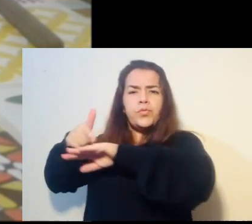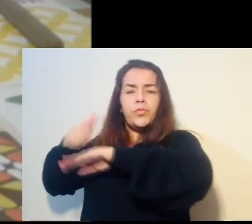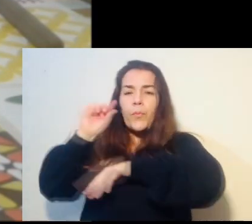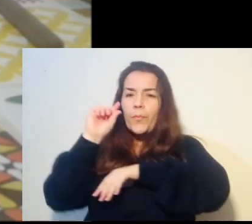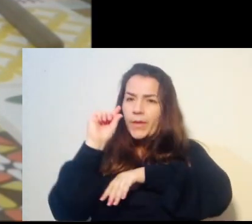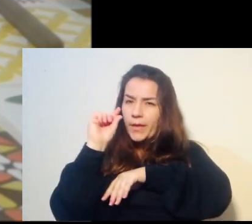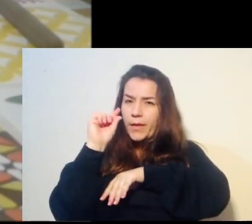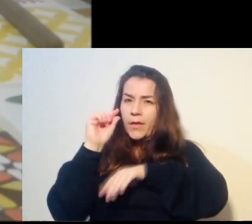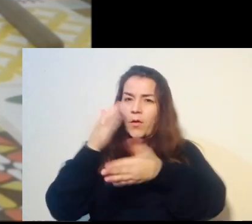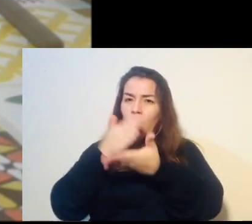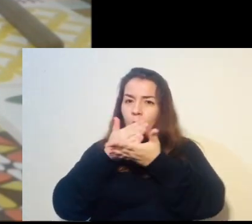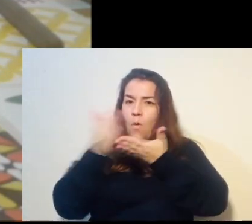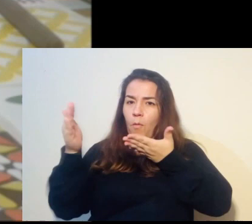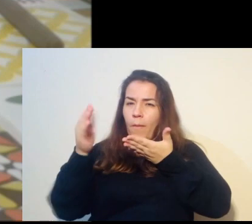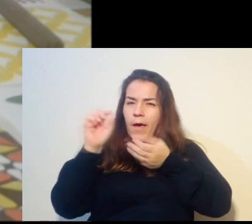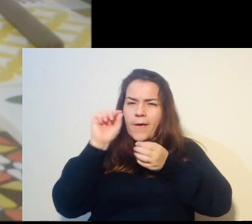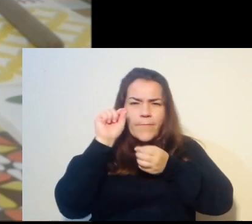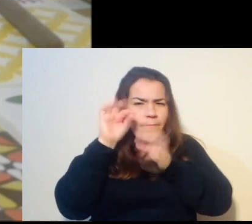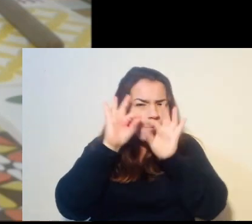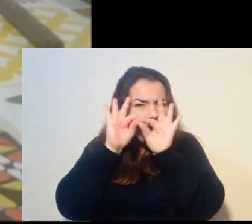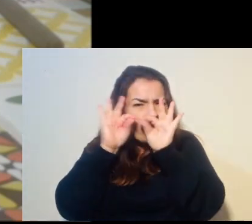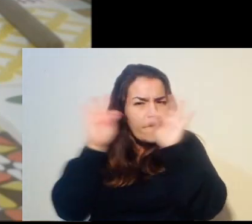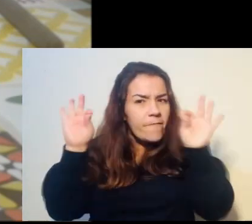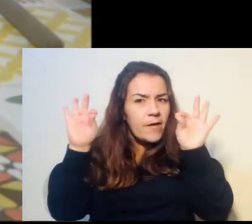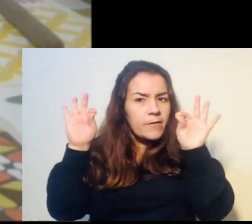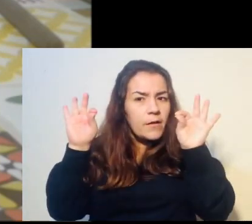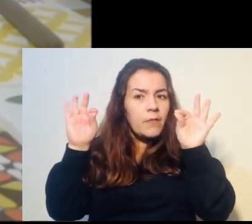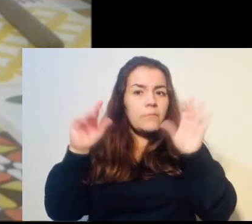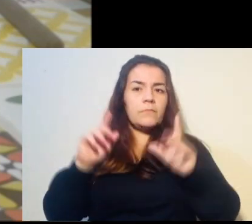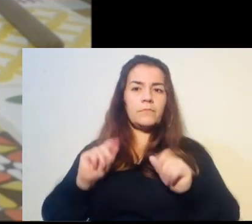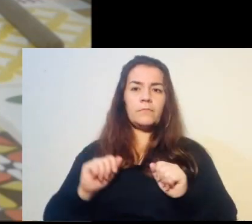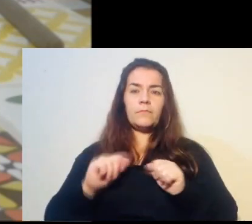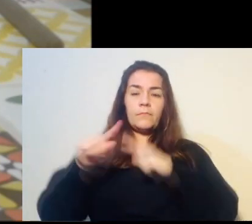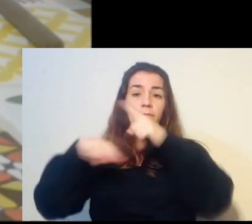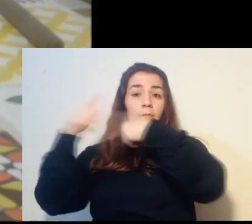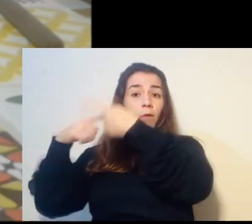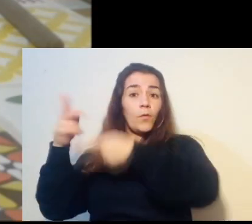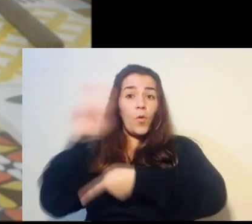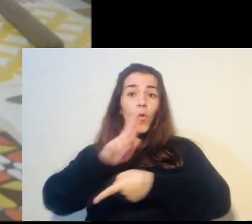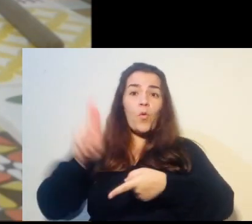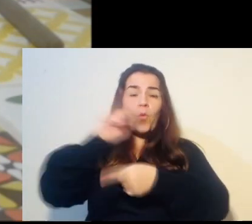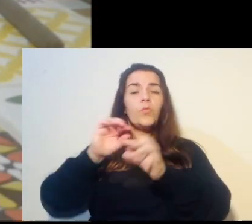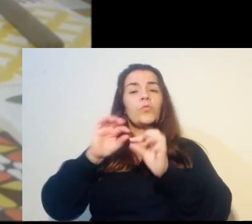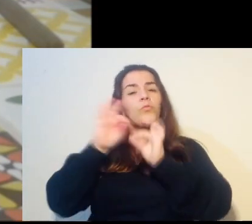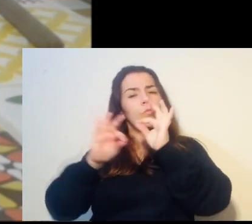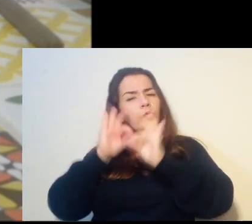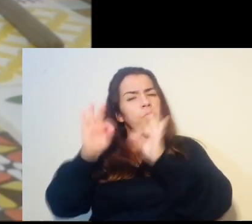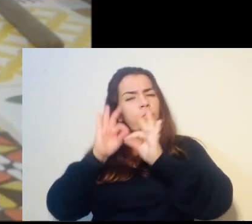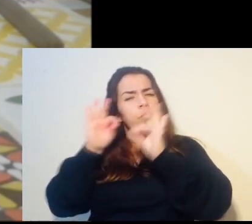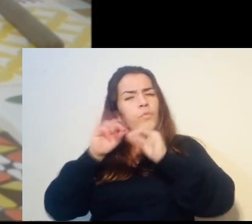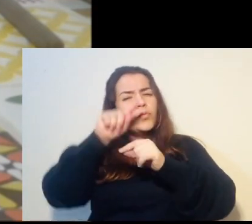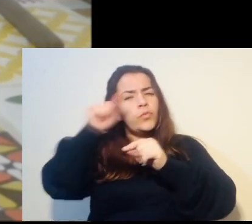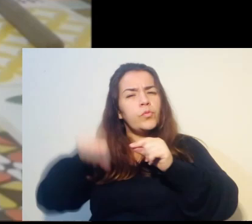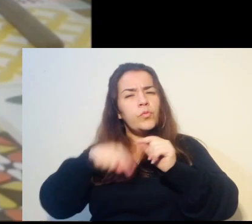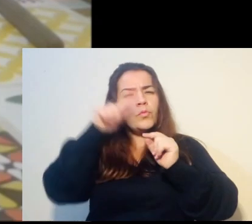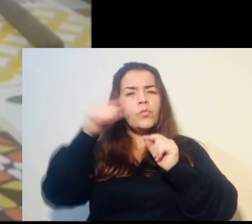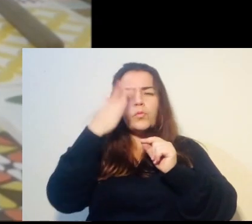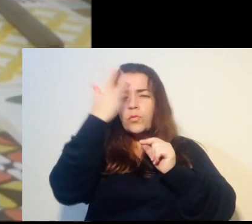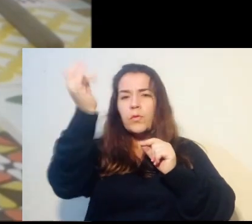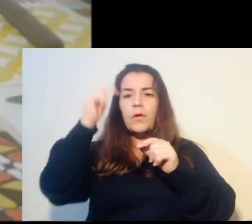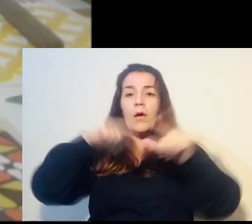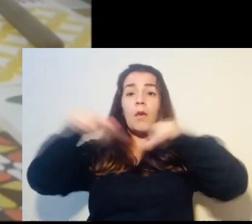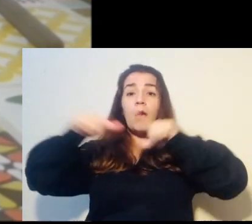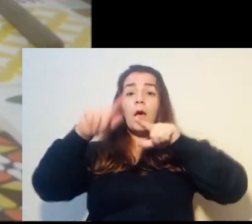broca pequena, de começo, né? Uma bem fininha, pequena não, fina, e depois eu uso uma mais grossa para facilitar um